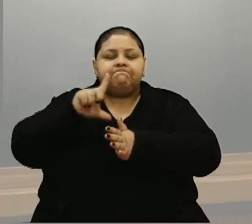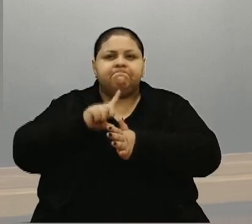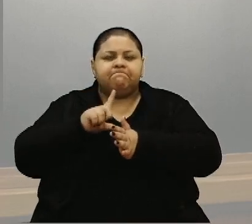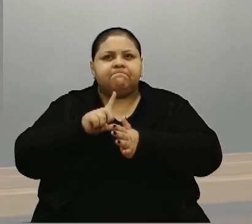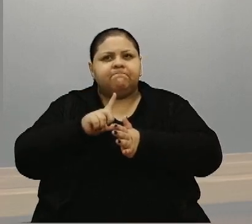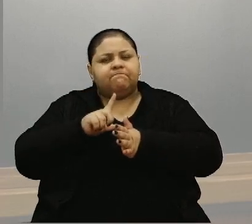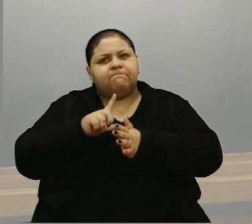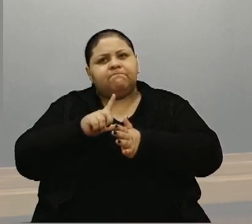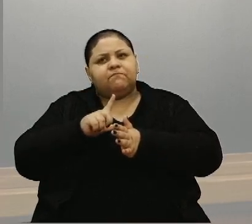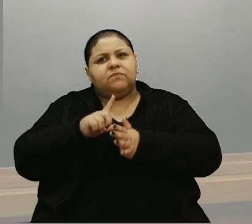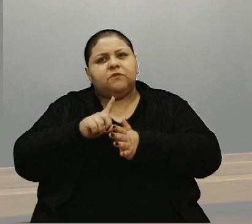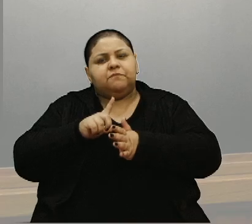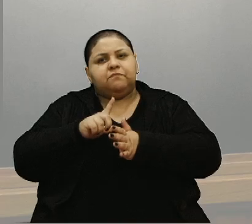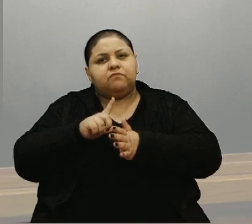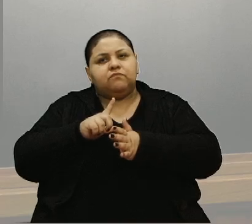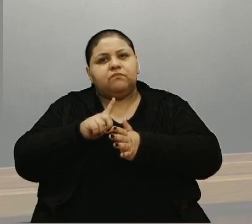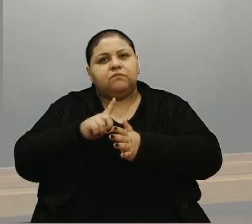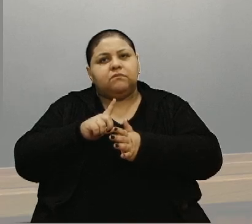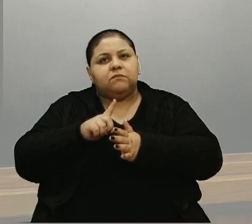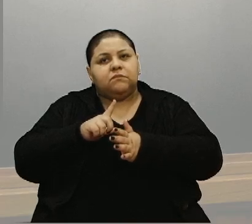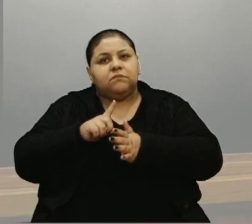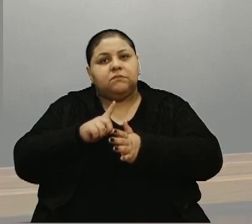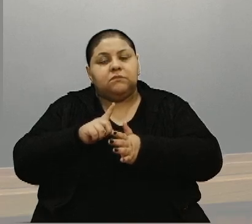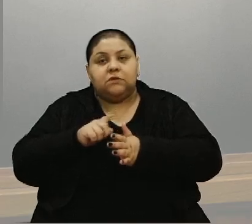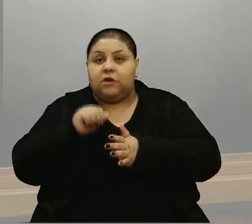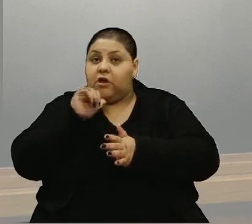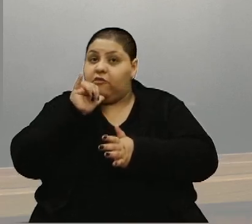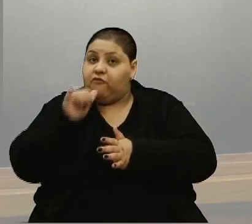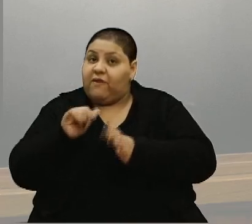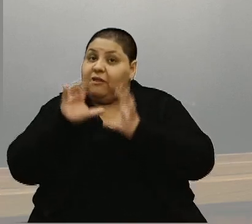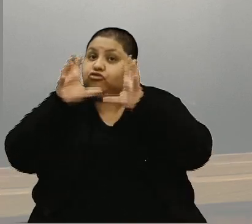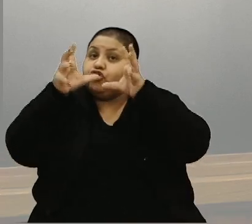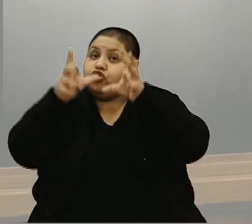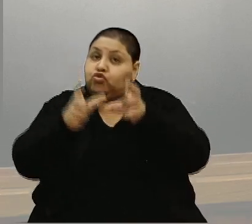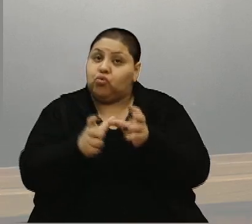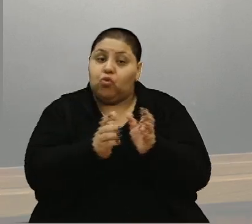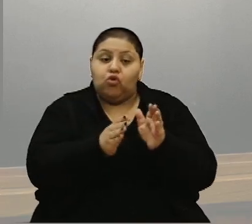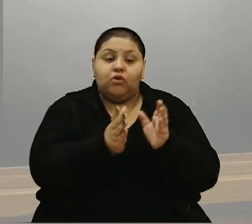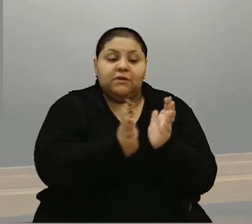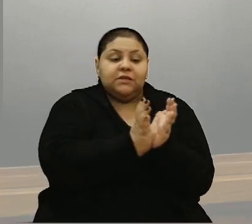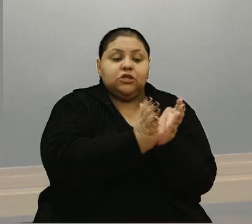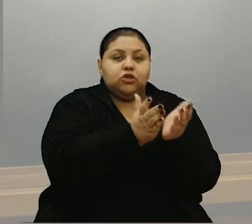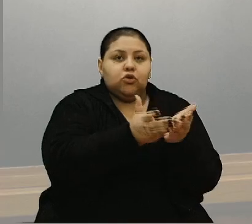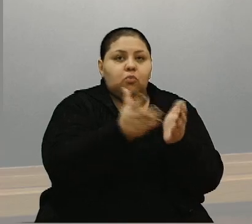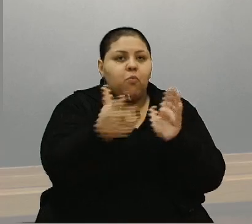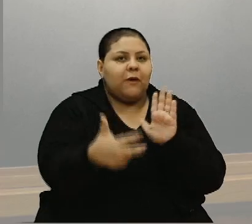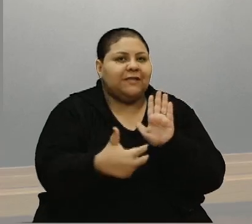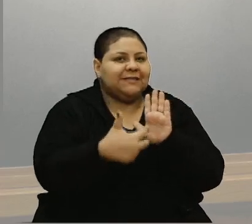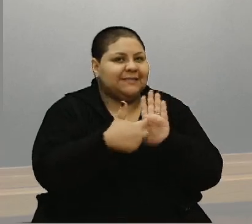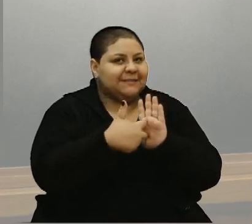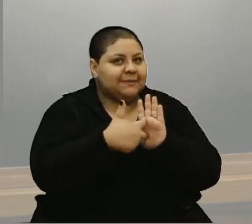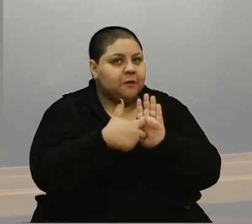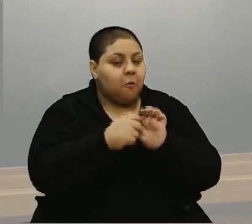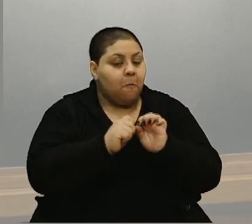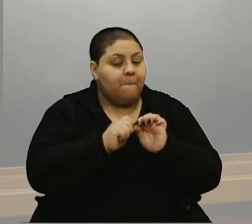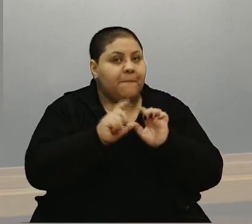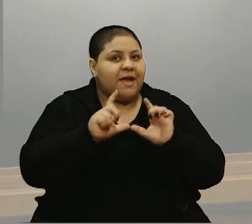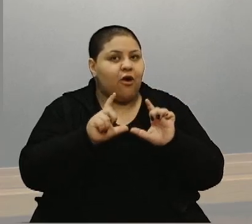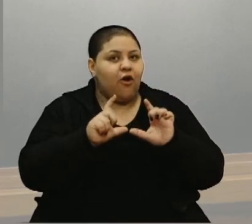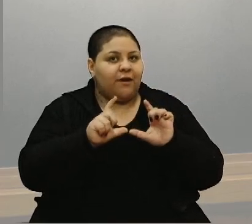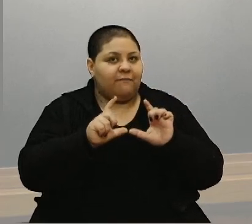dar, de alguma maneira, e eu falo de todas as comissões, uma atenção um pouco maior ao que